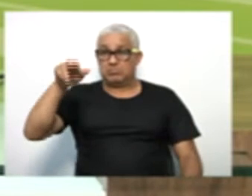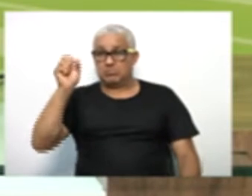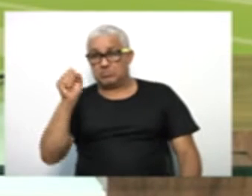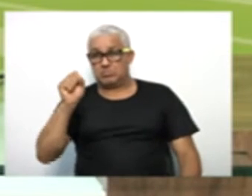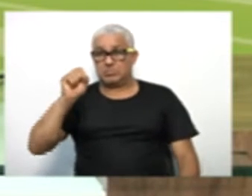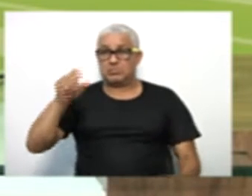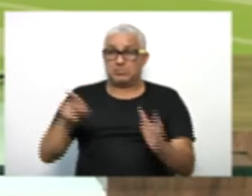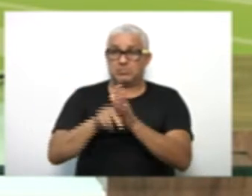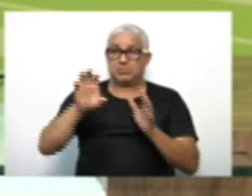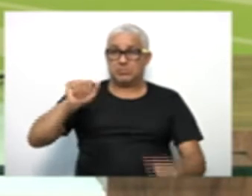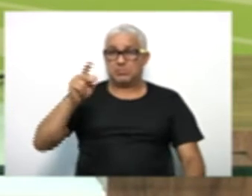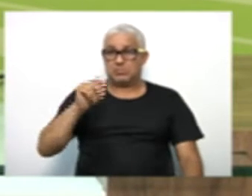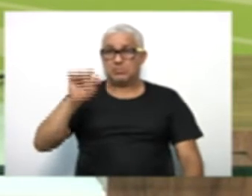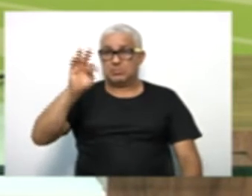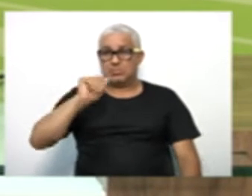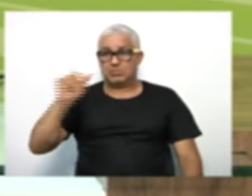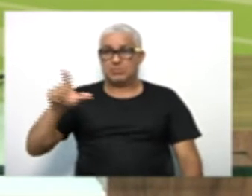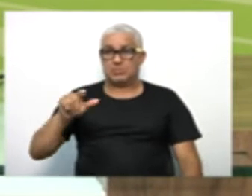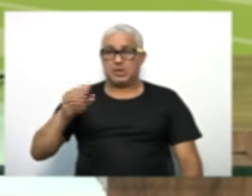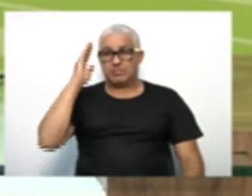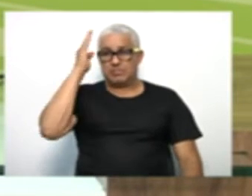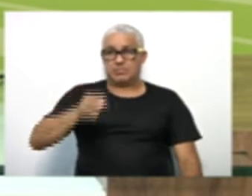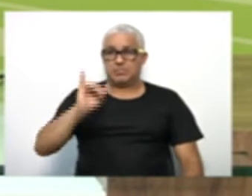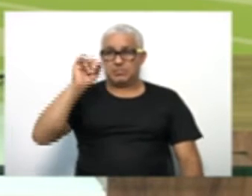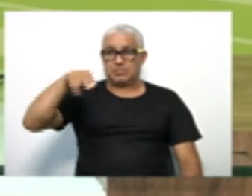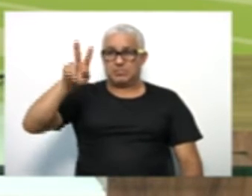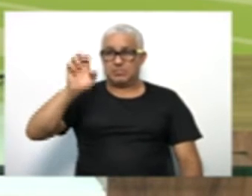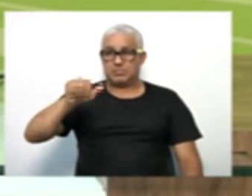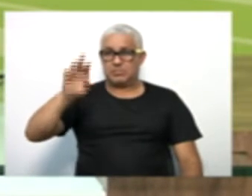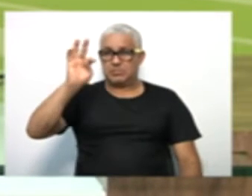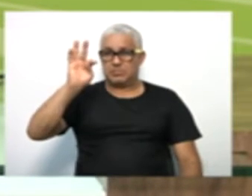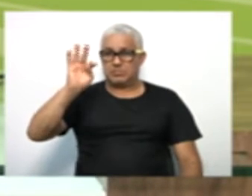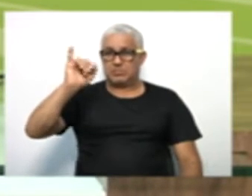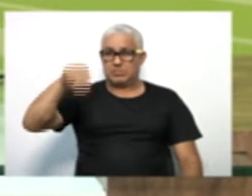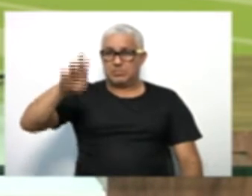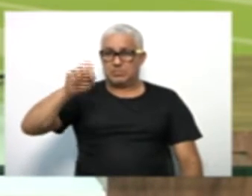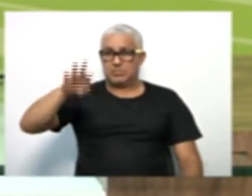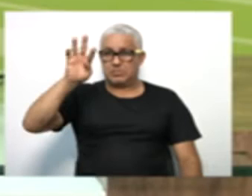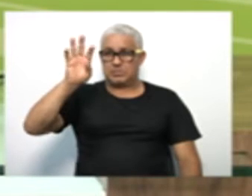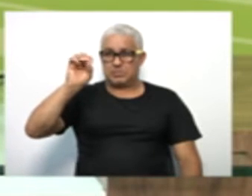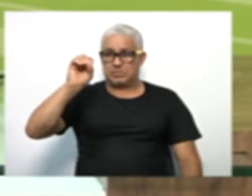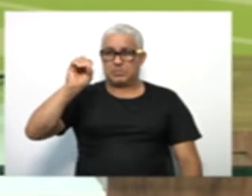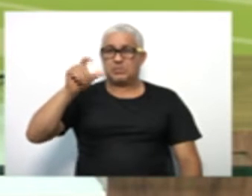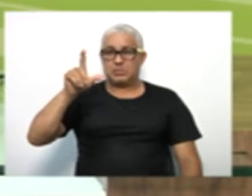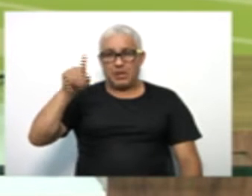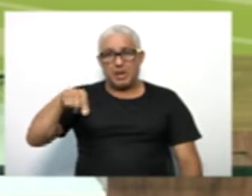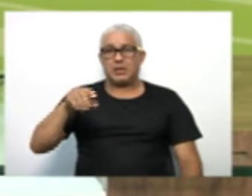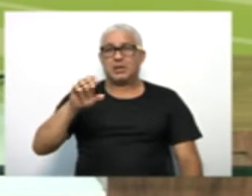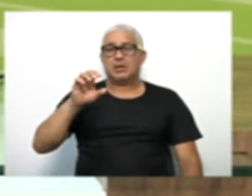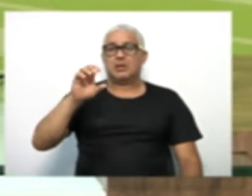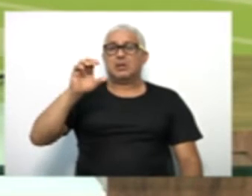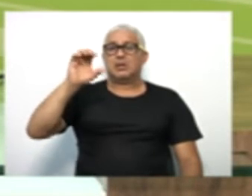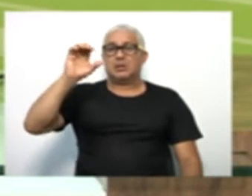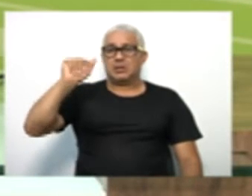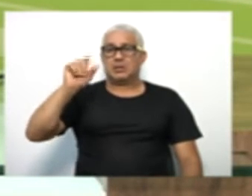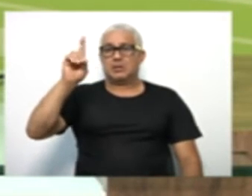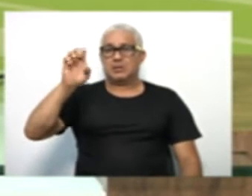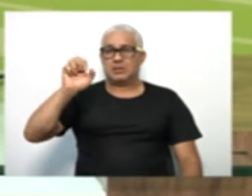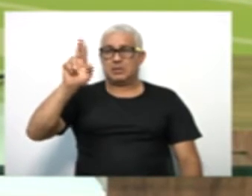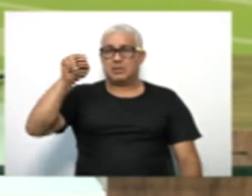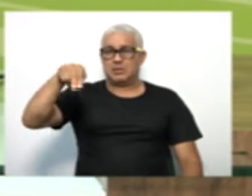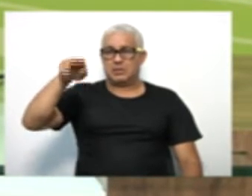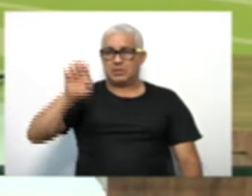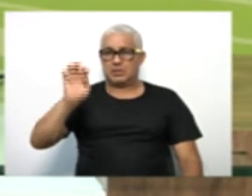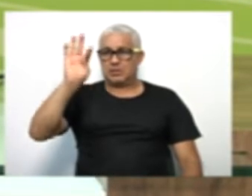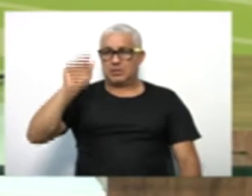Os principais investimentos são caderneta de poupança, que aí é o que você acabou de falar. Então ela colocou de